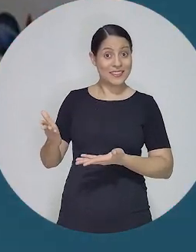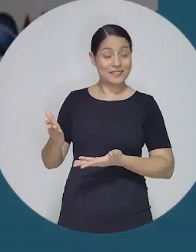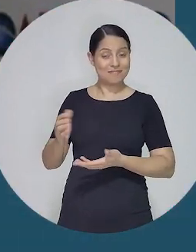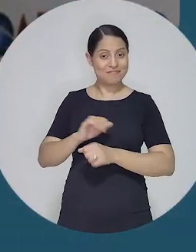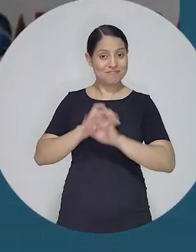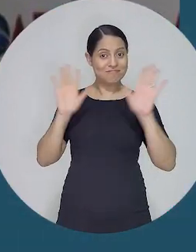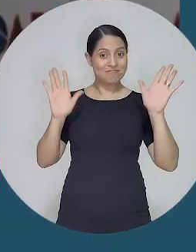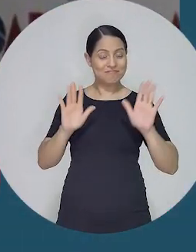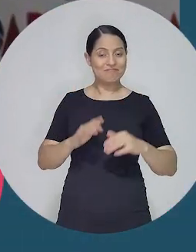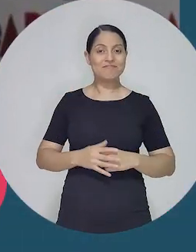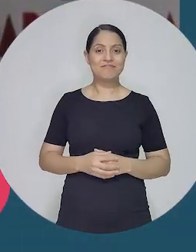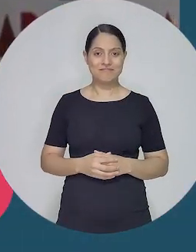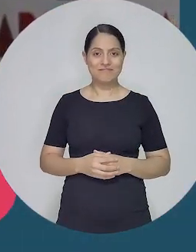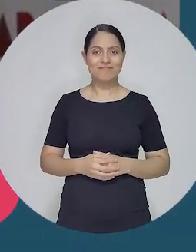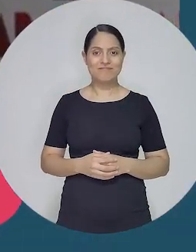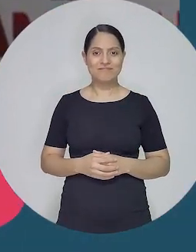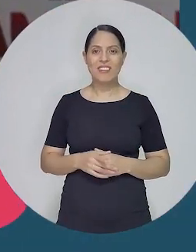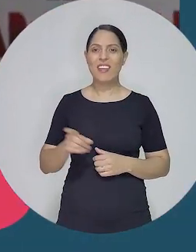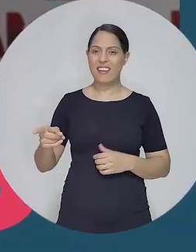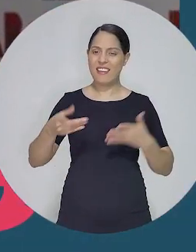aí.